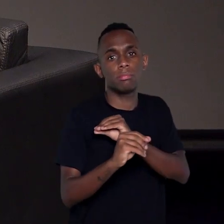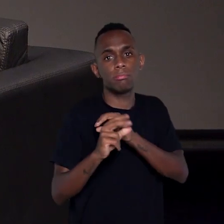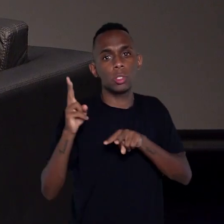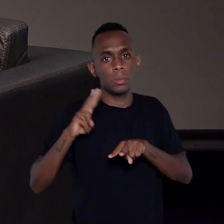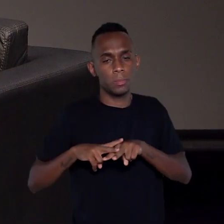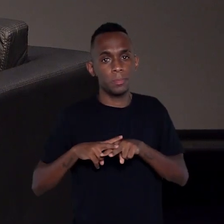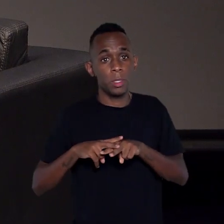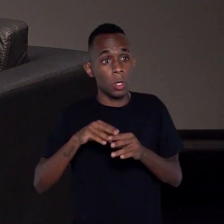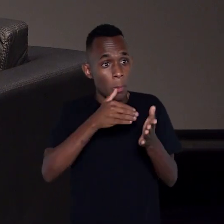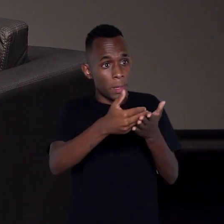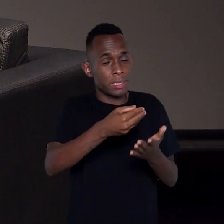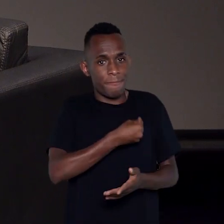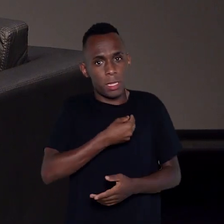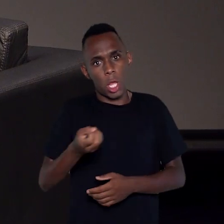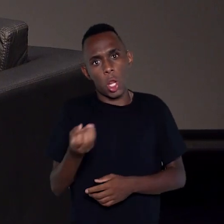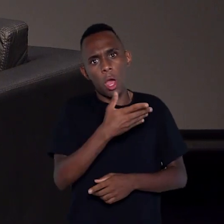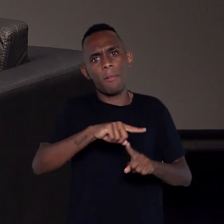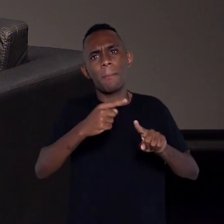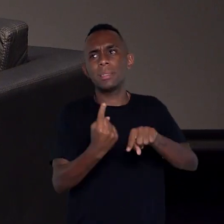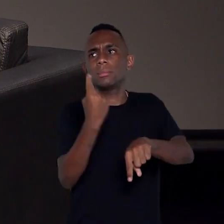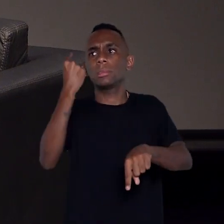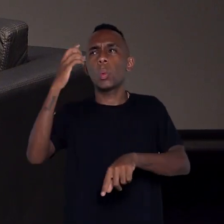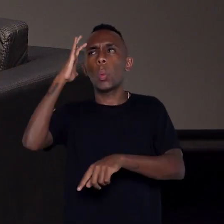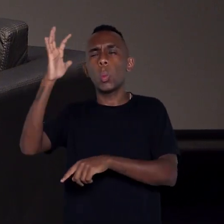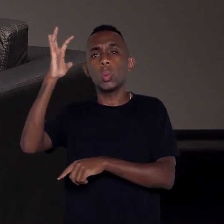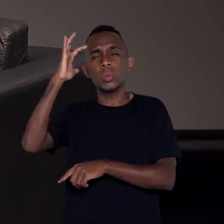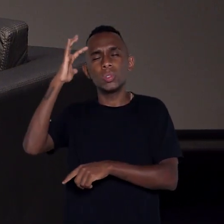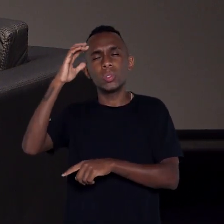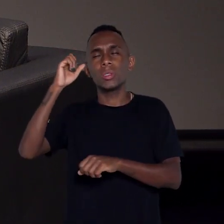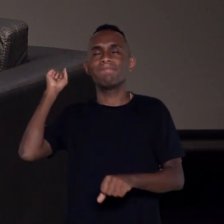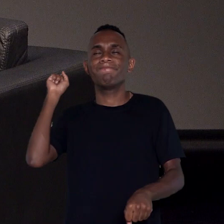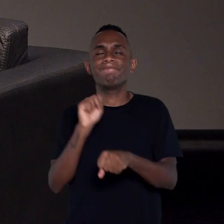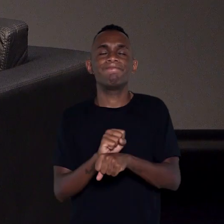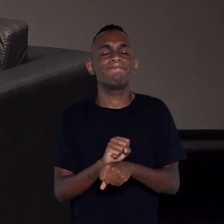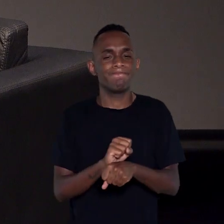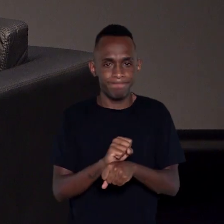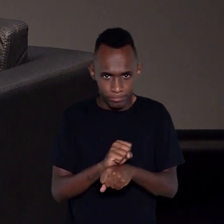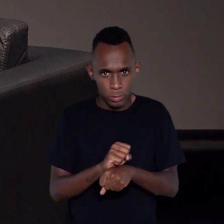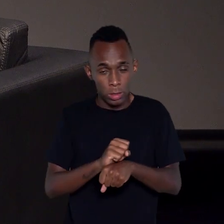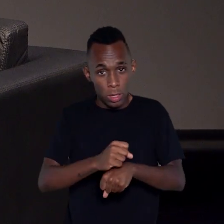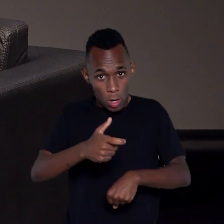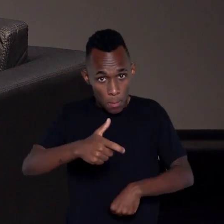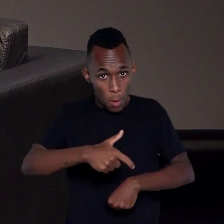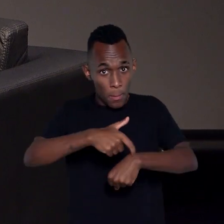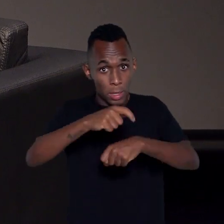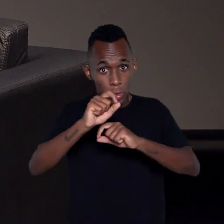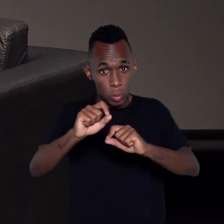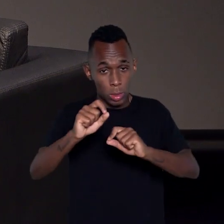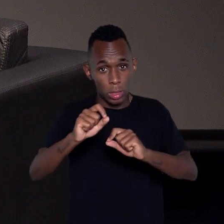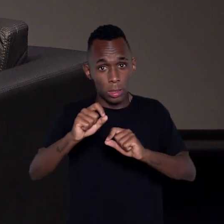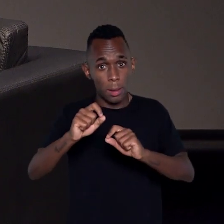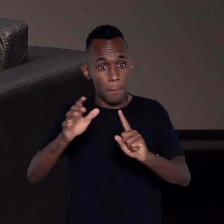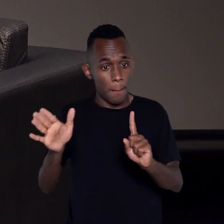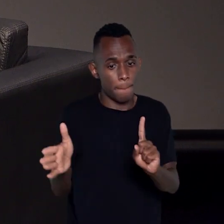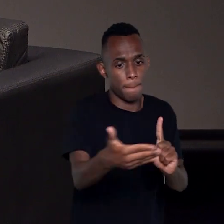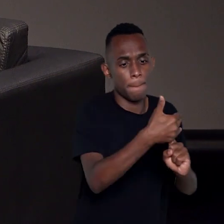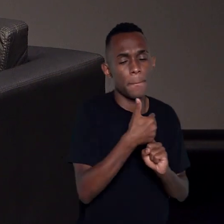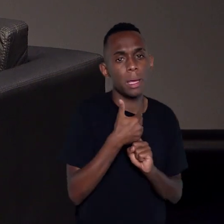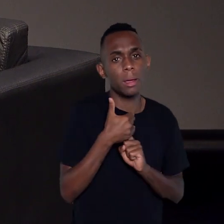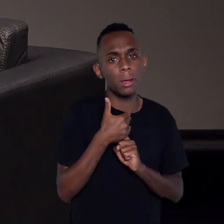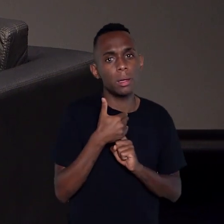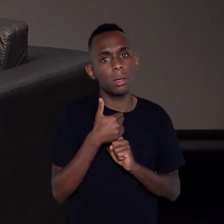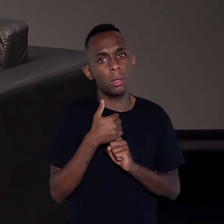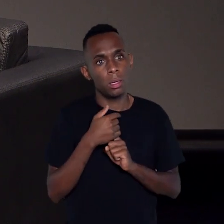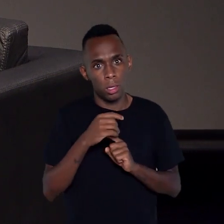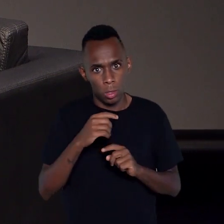uma vida nova, mas que aquele sonho, aquele Eldorado é interrompido quando surgem para capturá-la. E